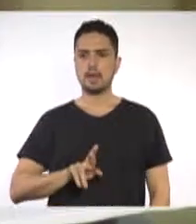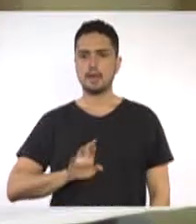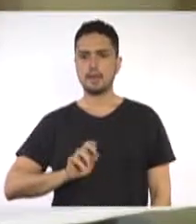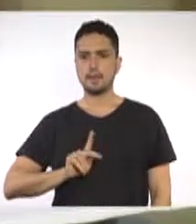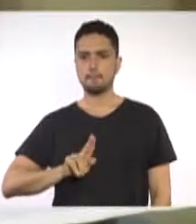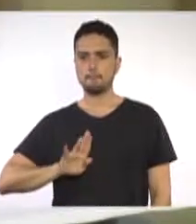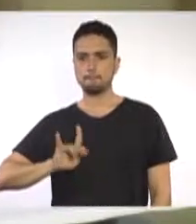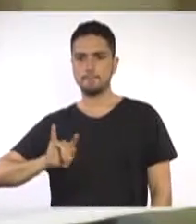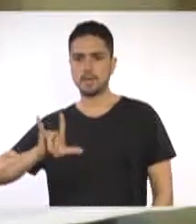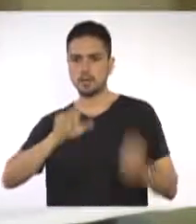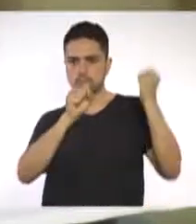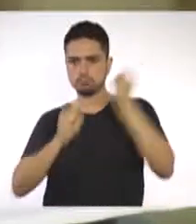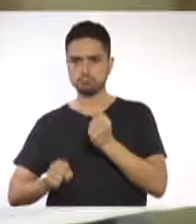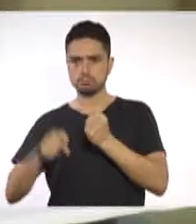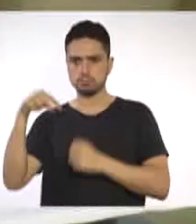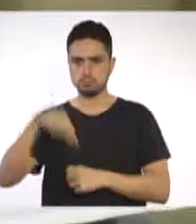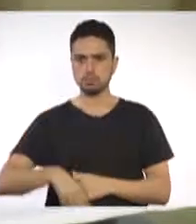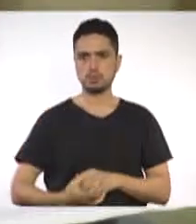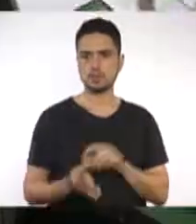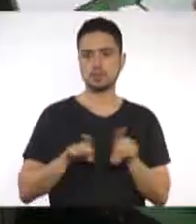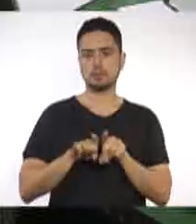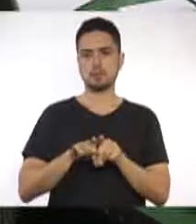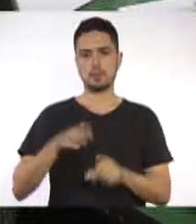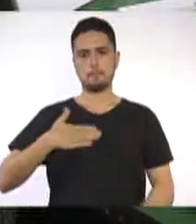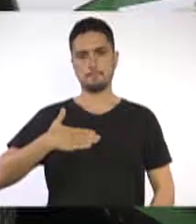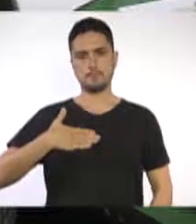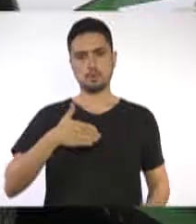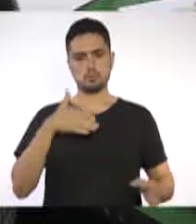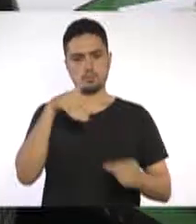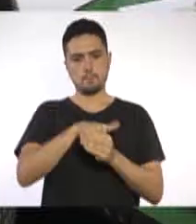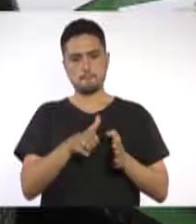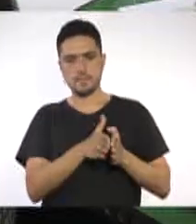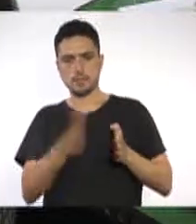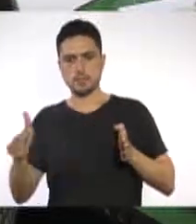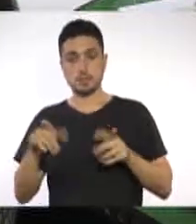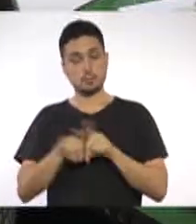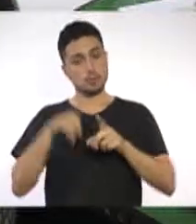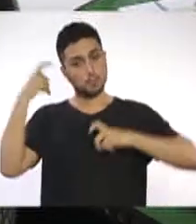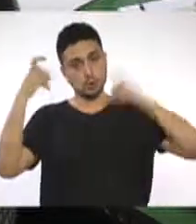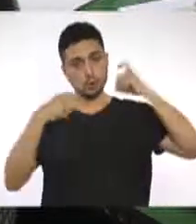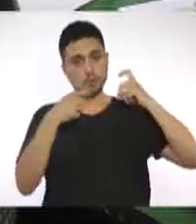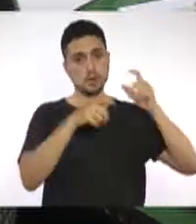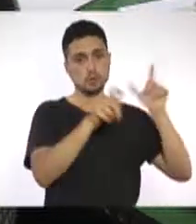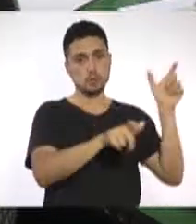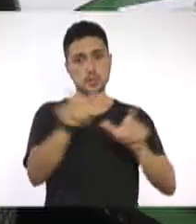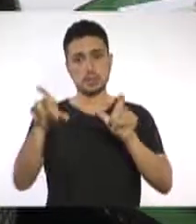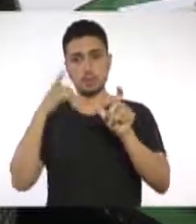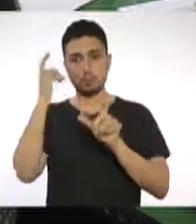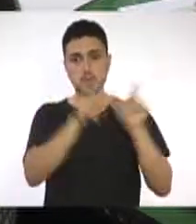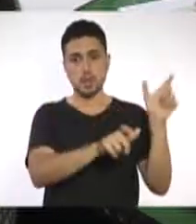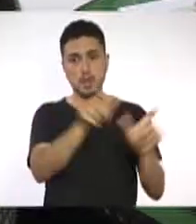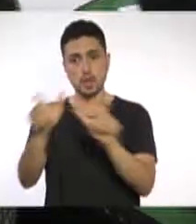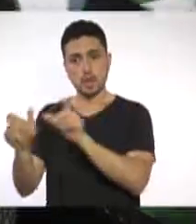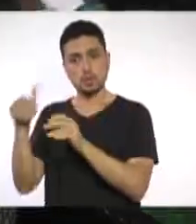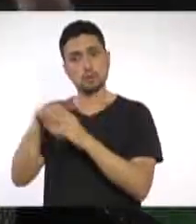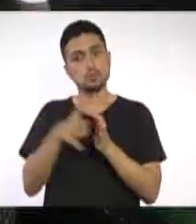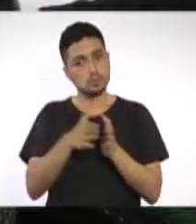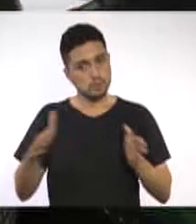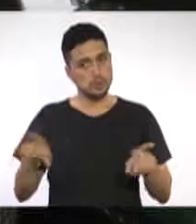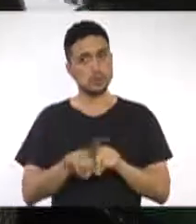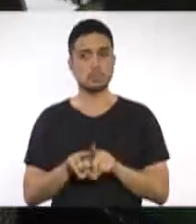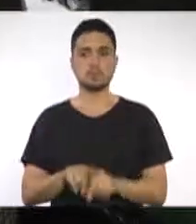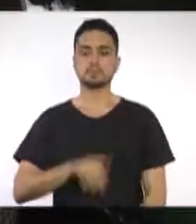meu mandato e preocupado com o mandato dos outros parlamentares. Deputado Márcio